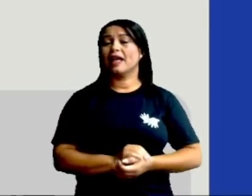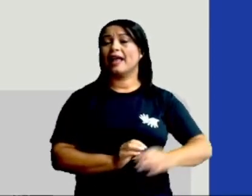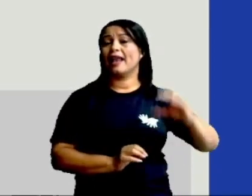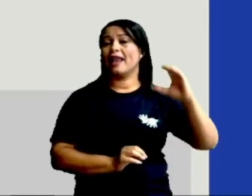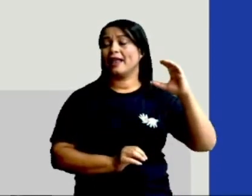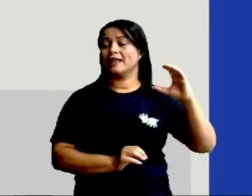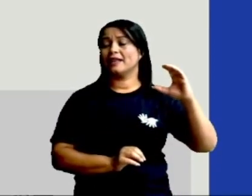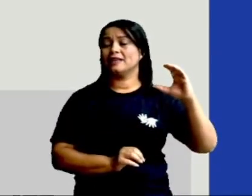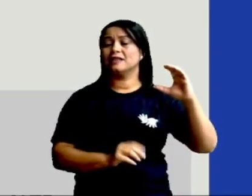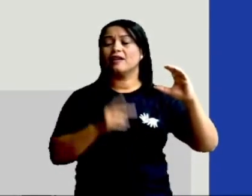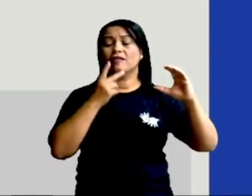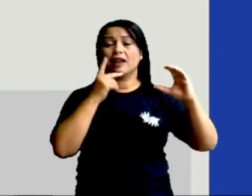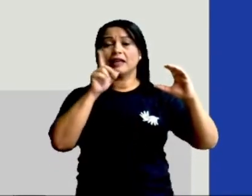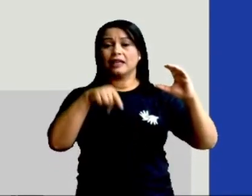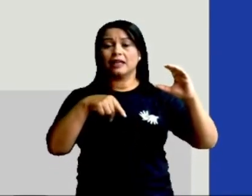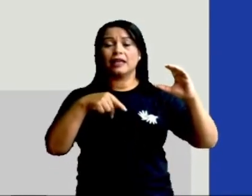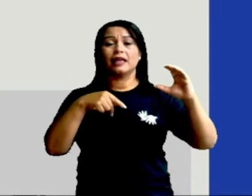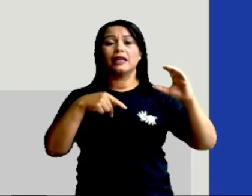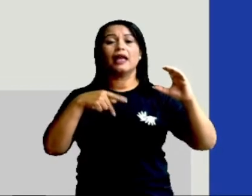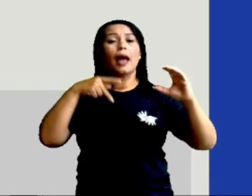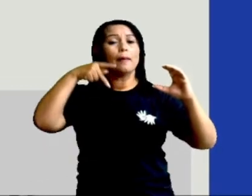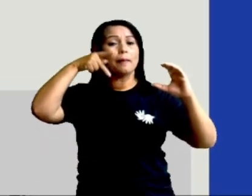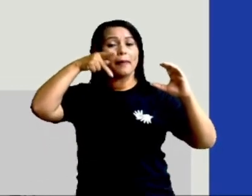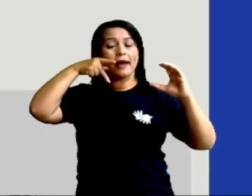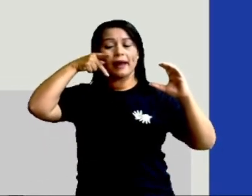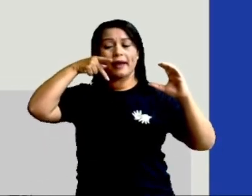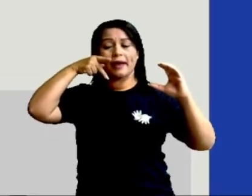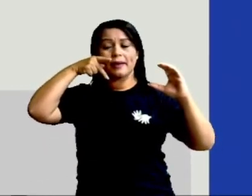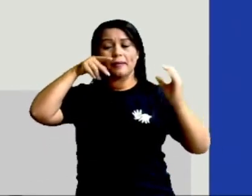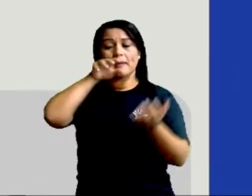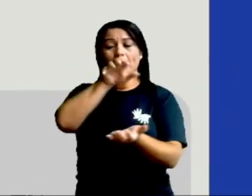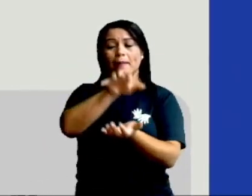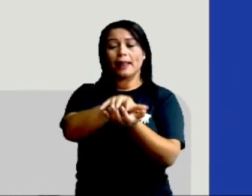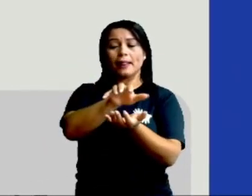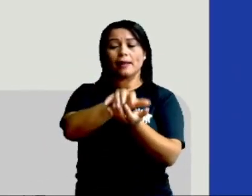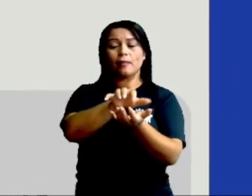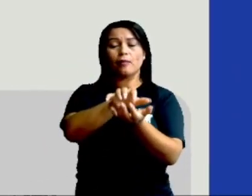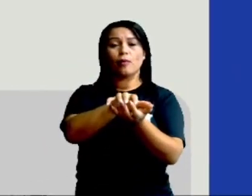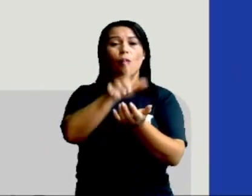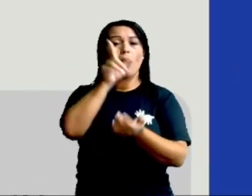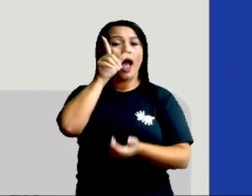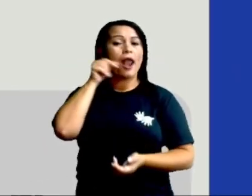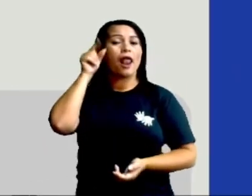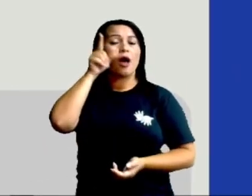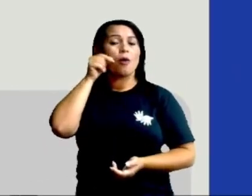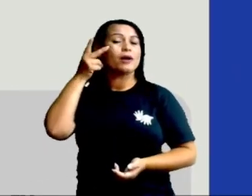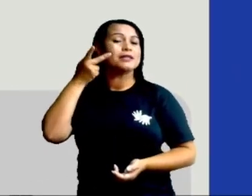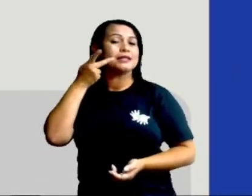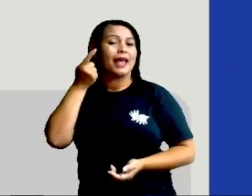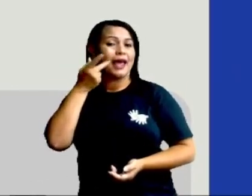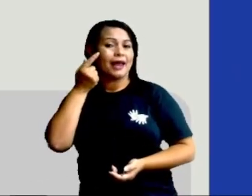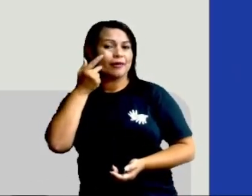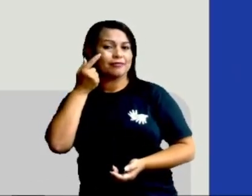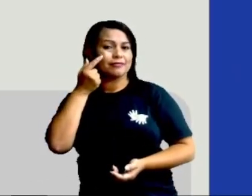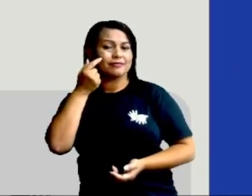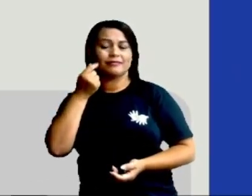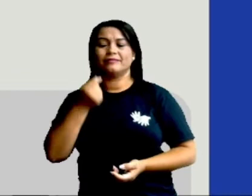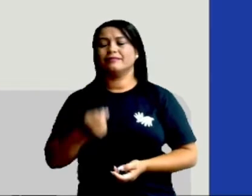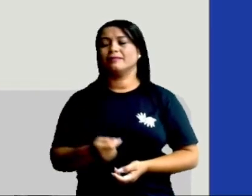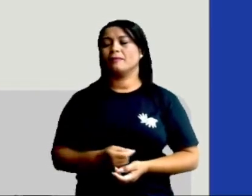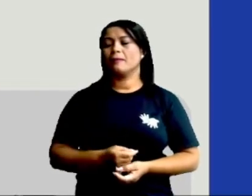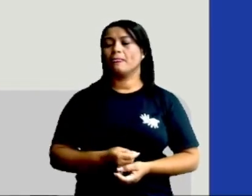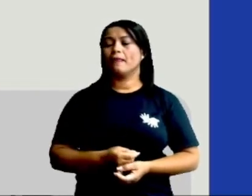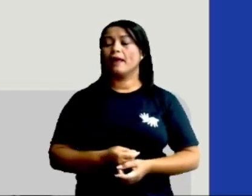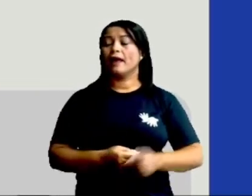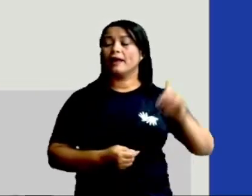a letra C tá dizendo que é Paraíba Pernambuco Alagoas e Ceará